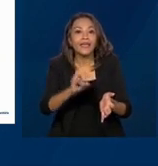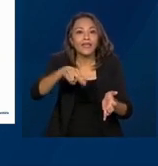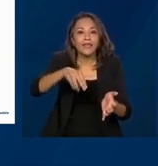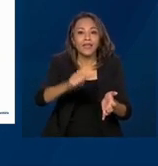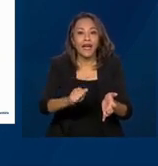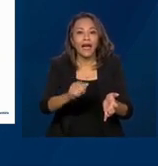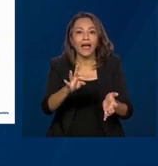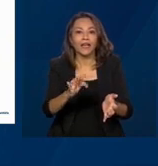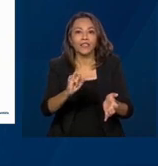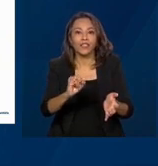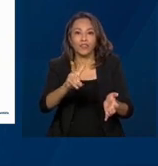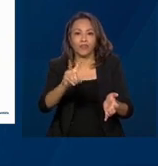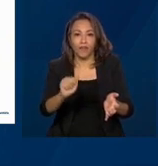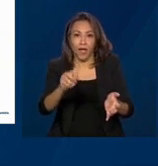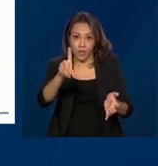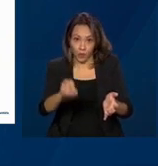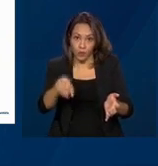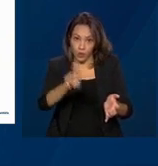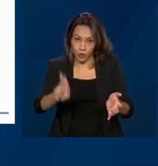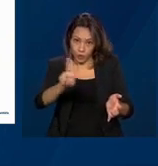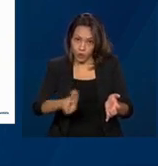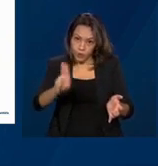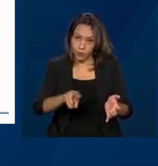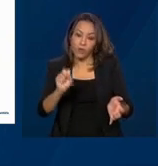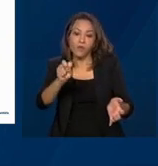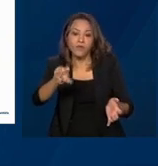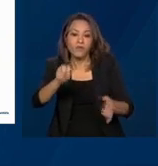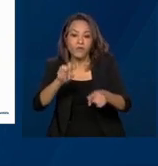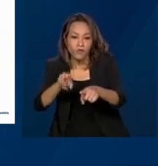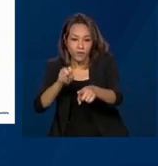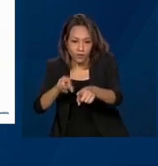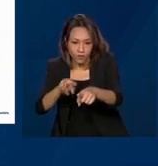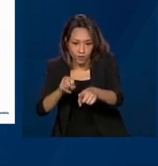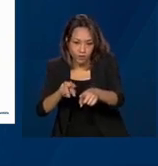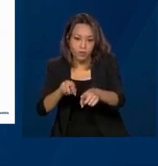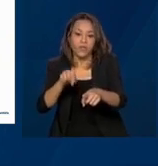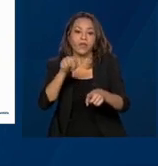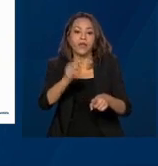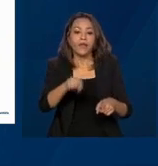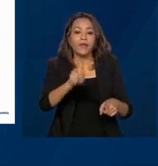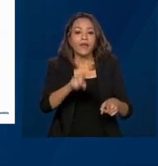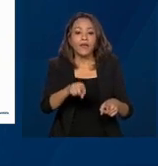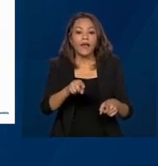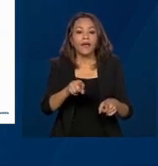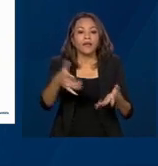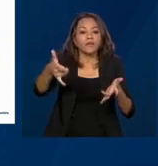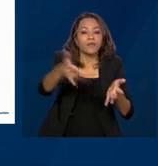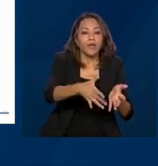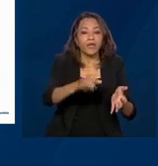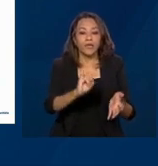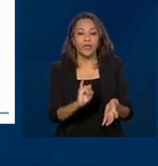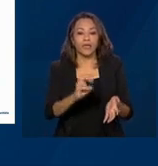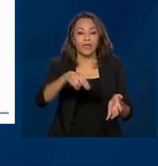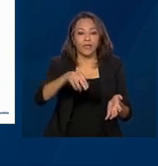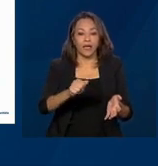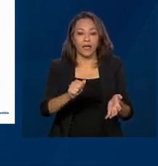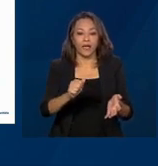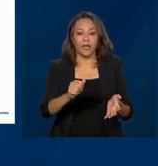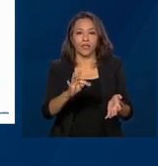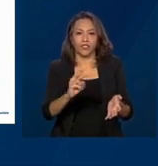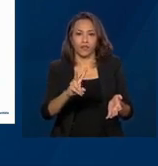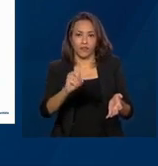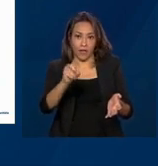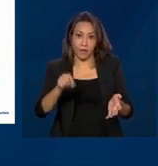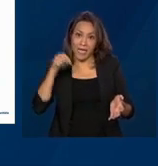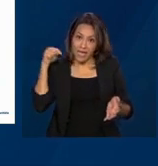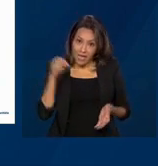do SARS-CoV-2. É uma vacina, então, que a gente chama de vacina de vírus inativado. E esse pedido que